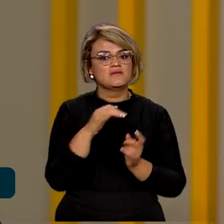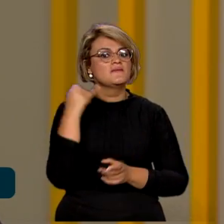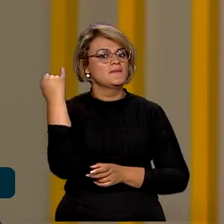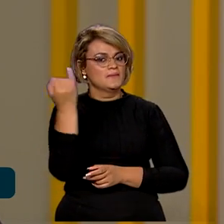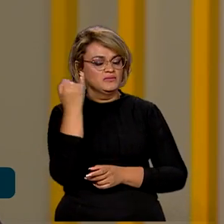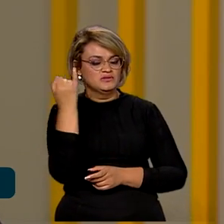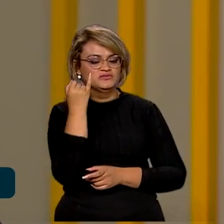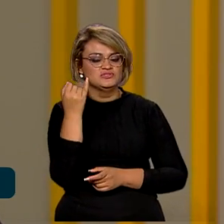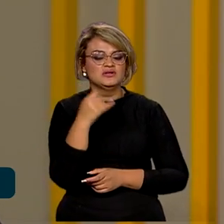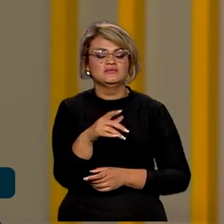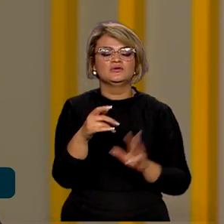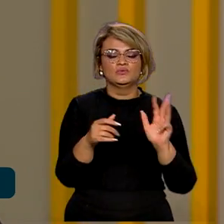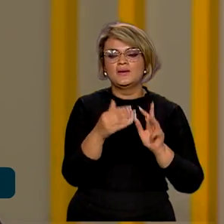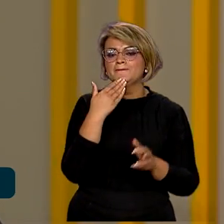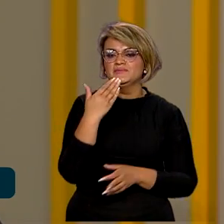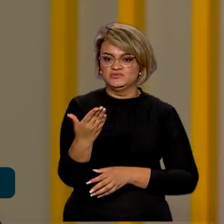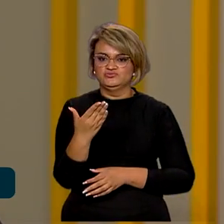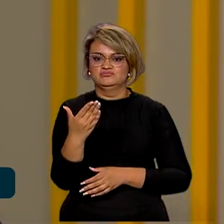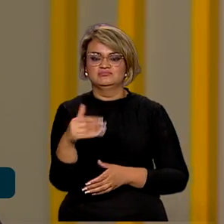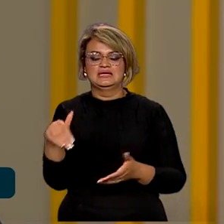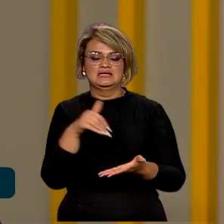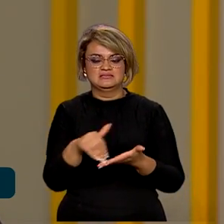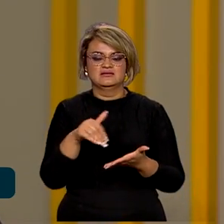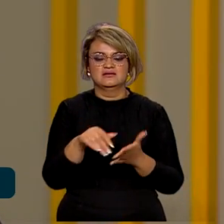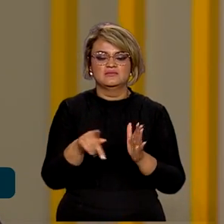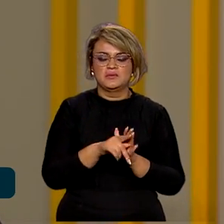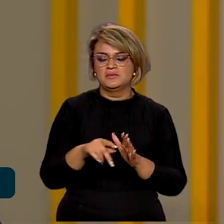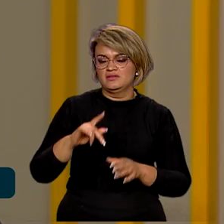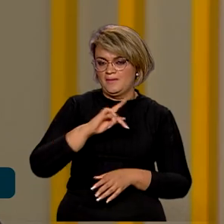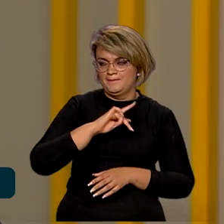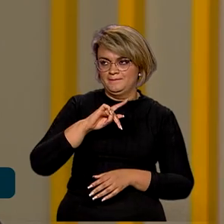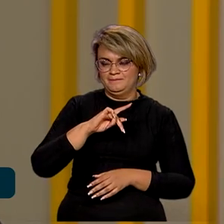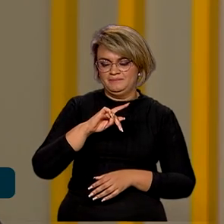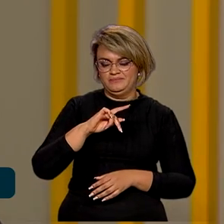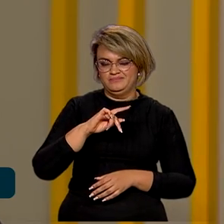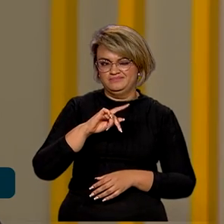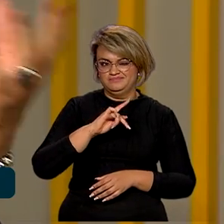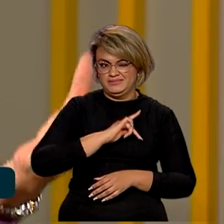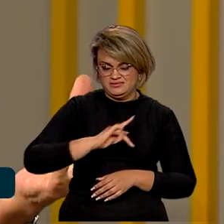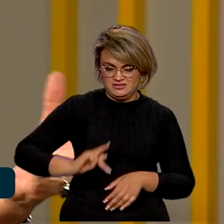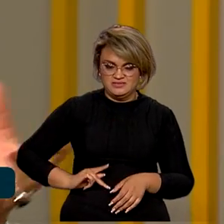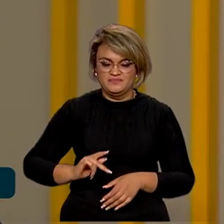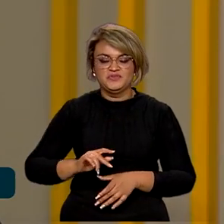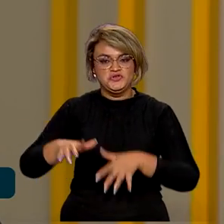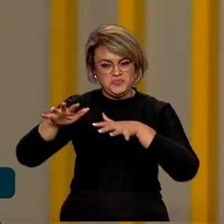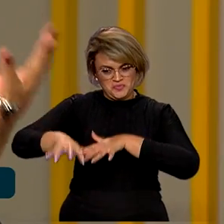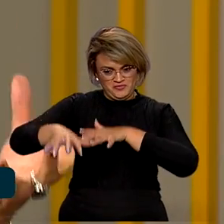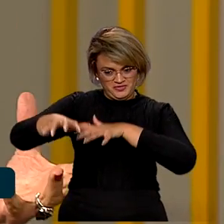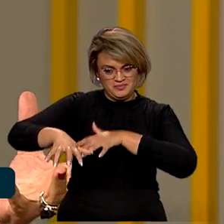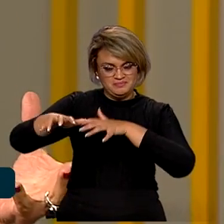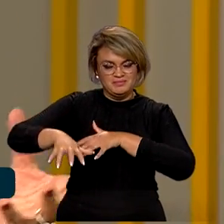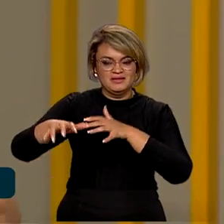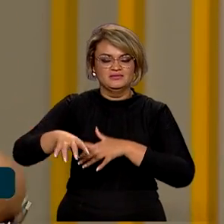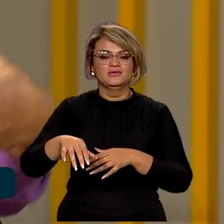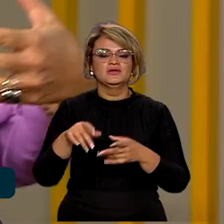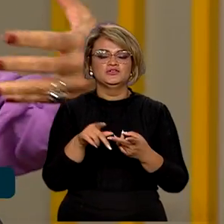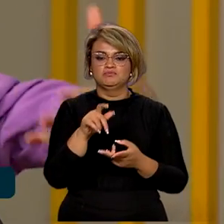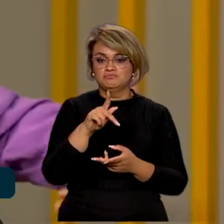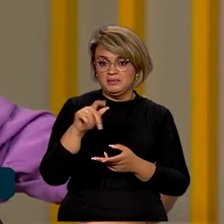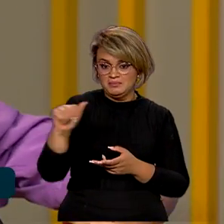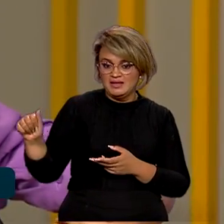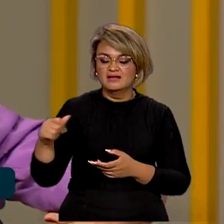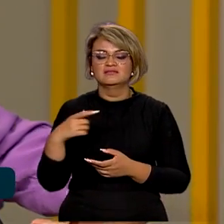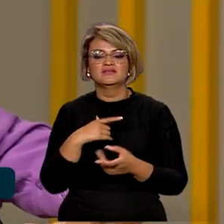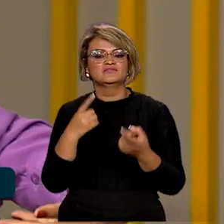da demanda do presidente Lula para a Secretaria-Geral da Presidência da República. E a Marcha das Margaridas, assim como você citou também o PPA participativo, tivemos